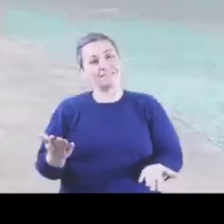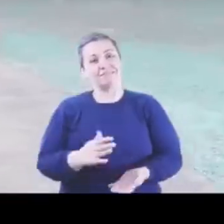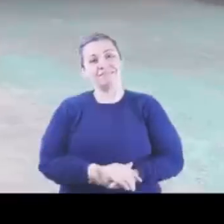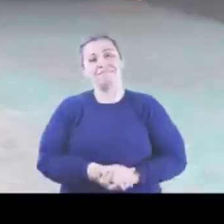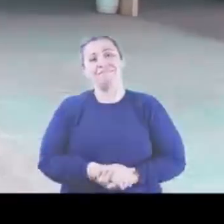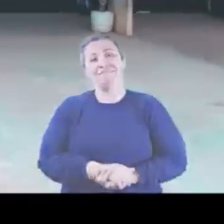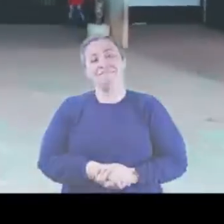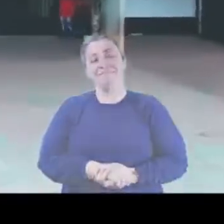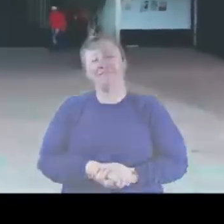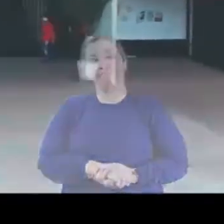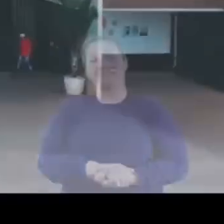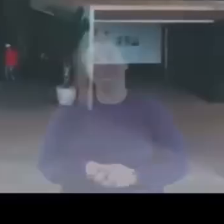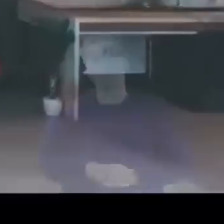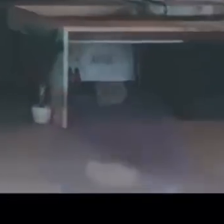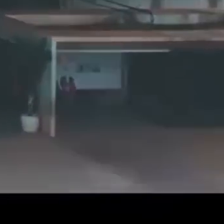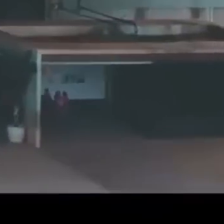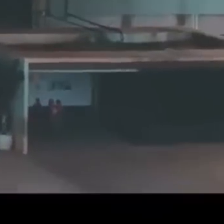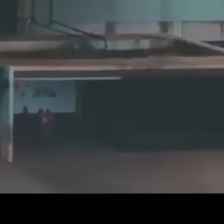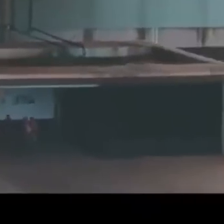pessoas.